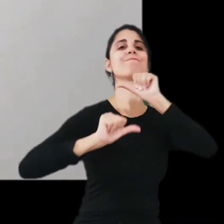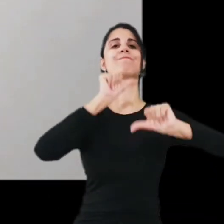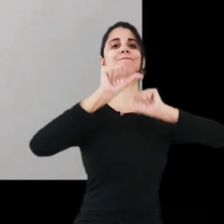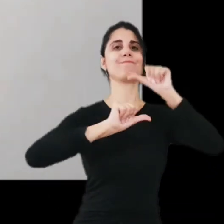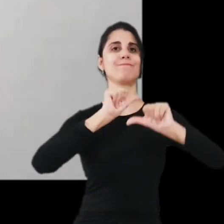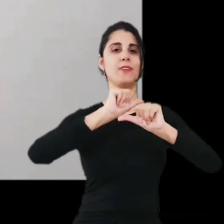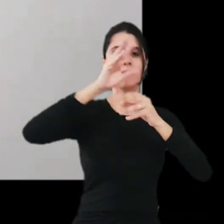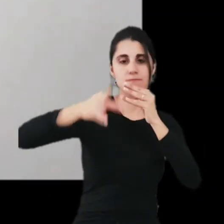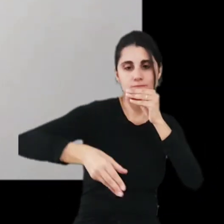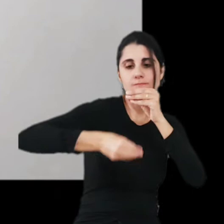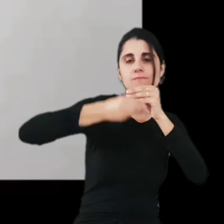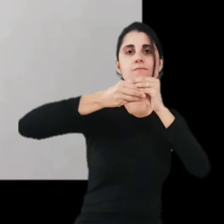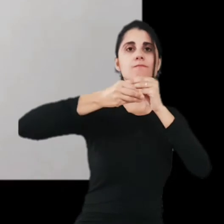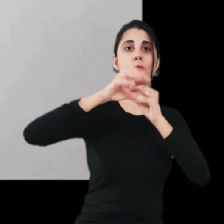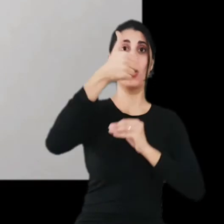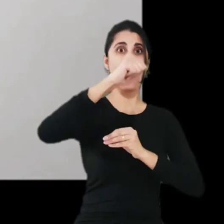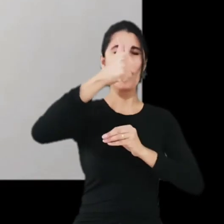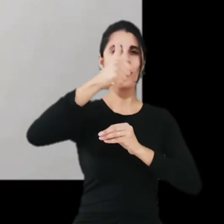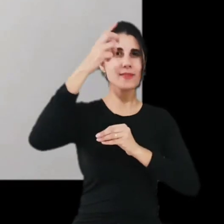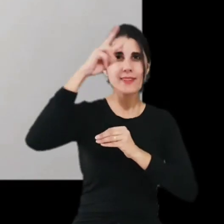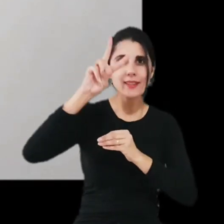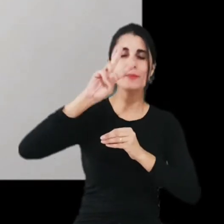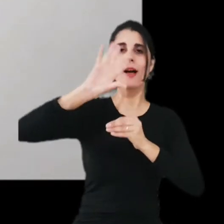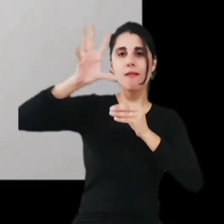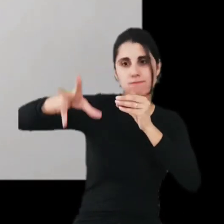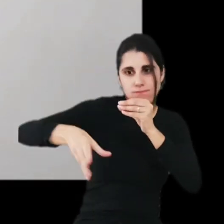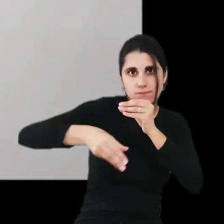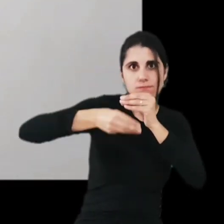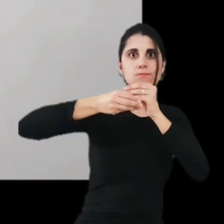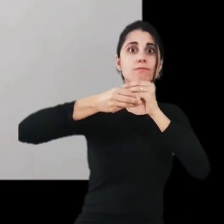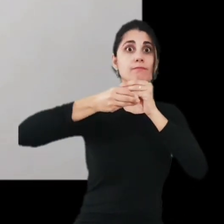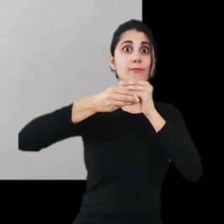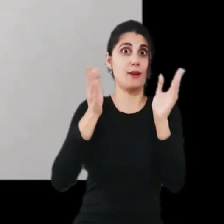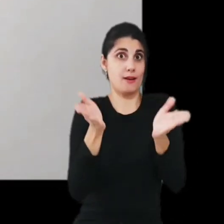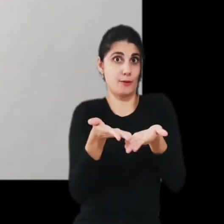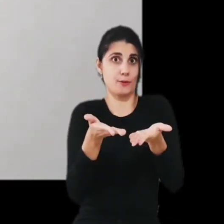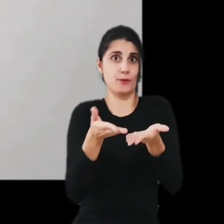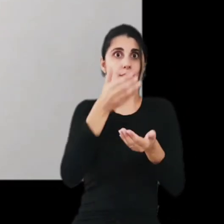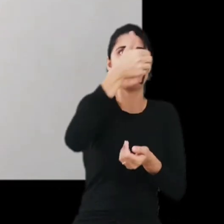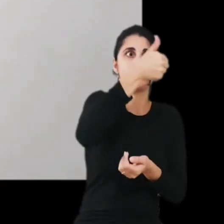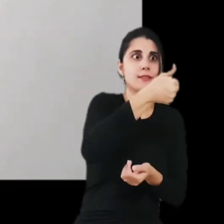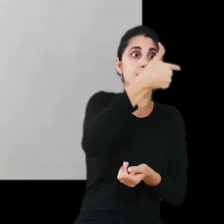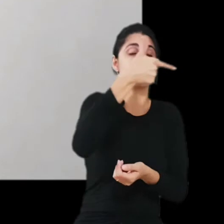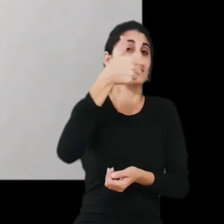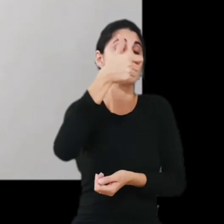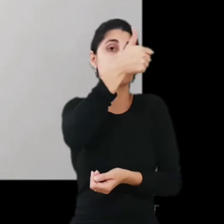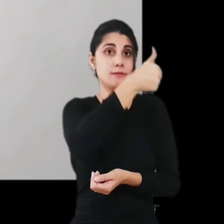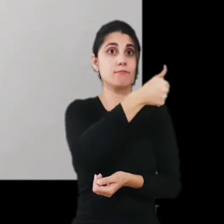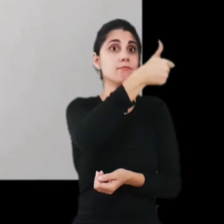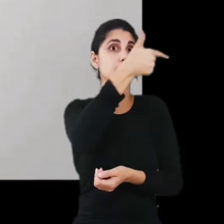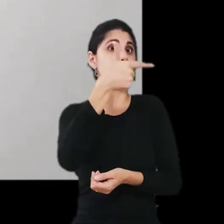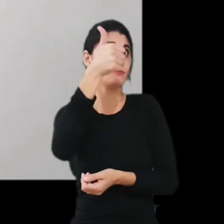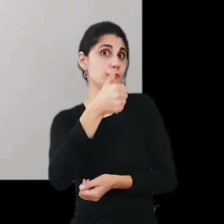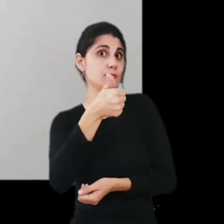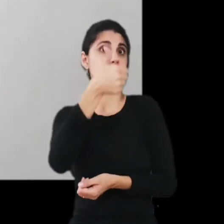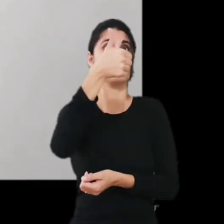que acumular os R$11. Então, temos agora R$121,